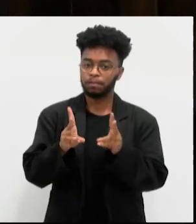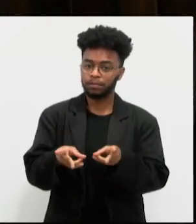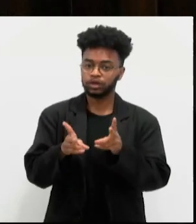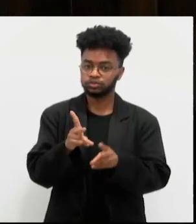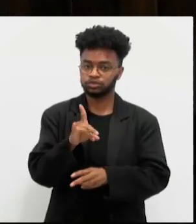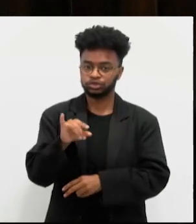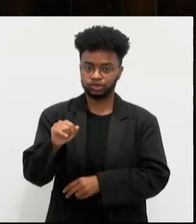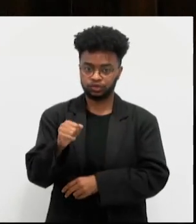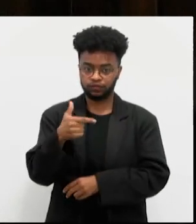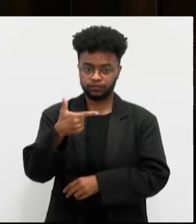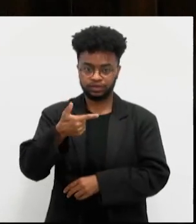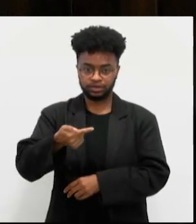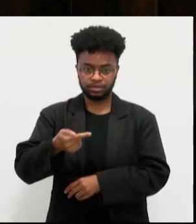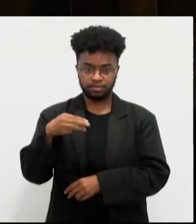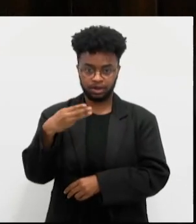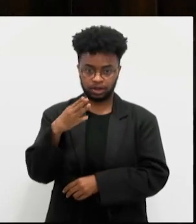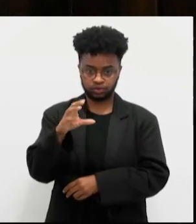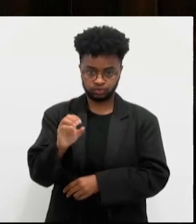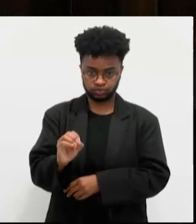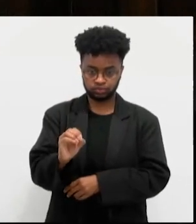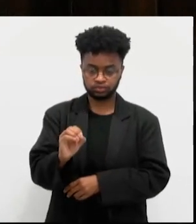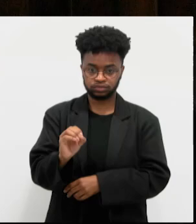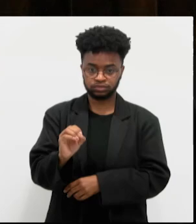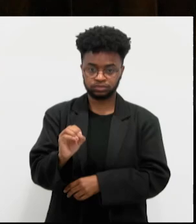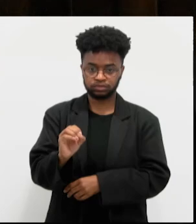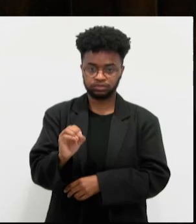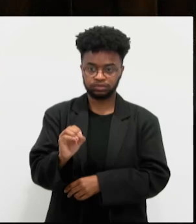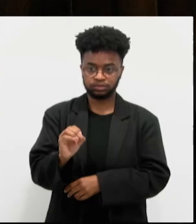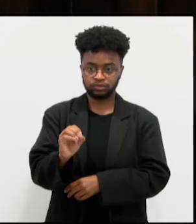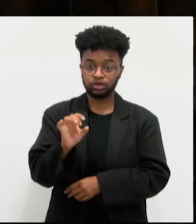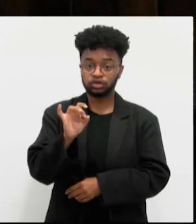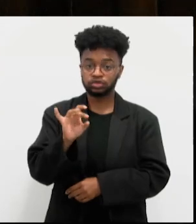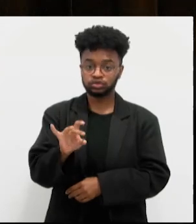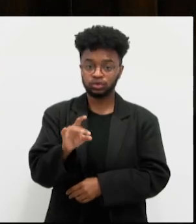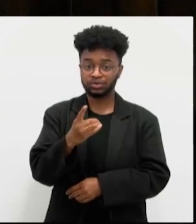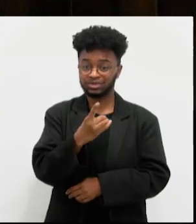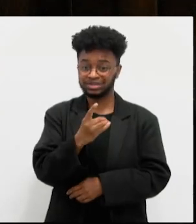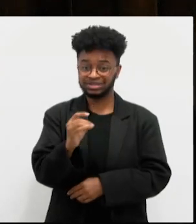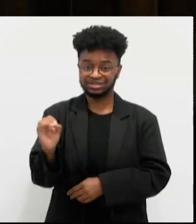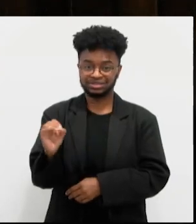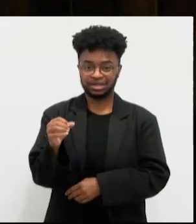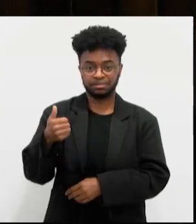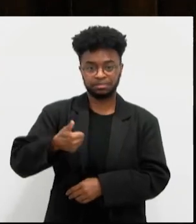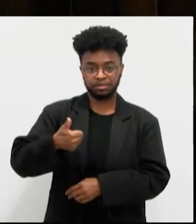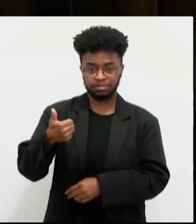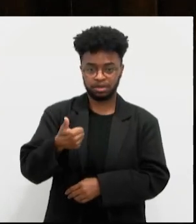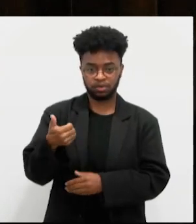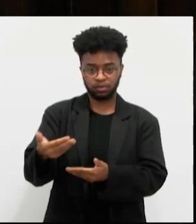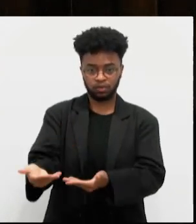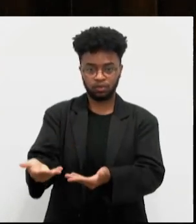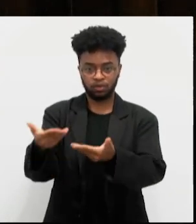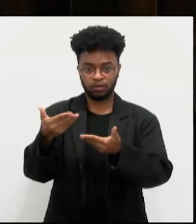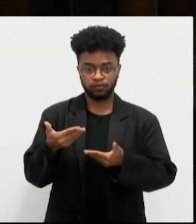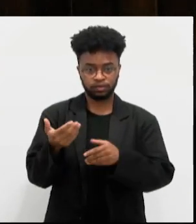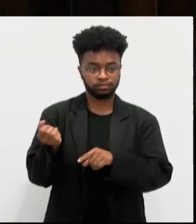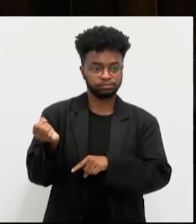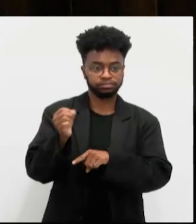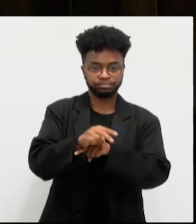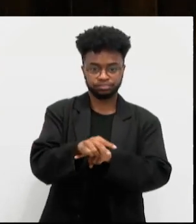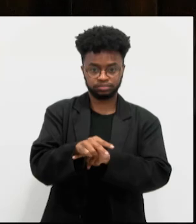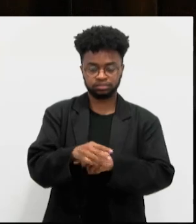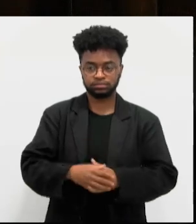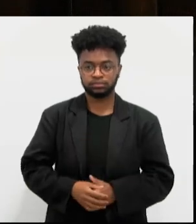27 de março, apenas os 100 primeiros foram convidados a incorporar.